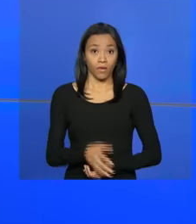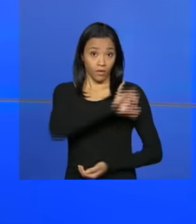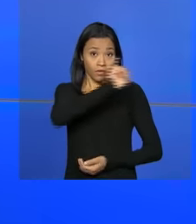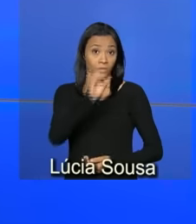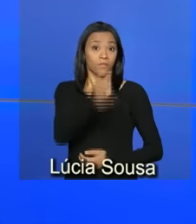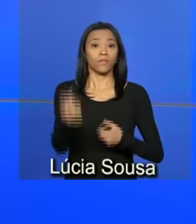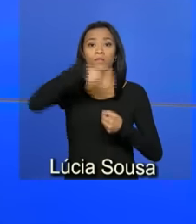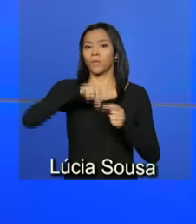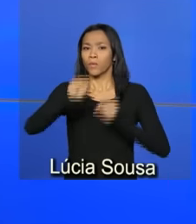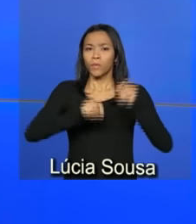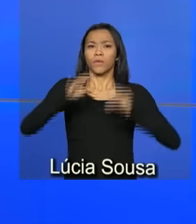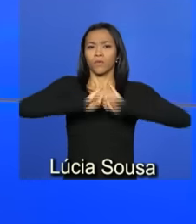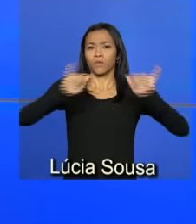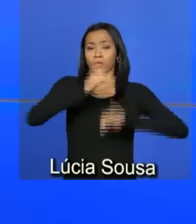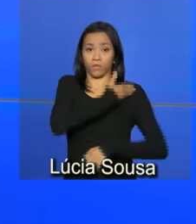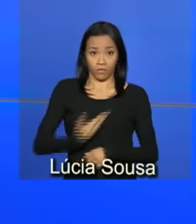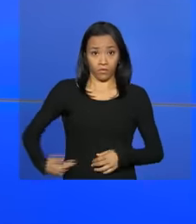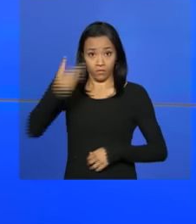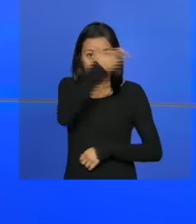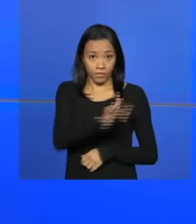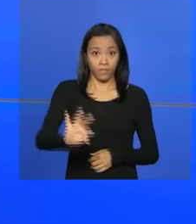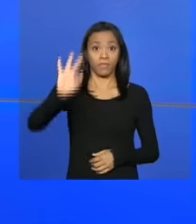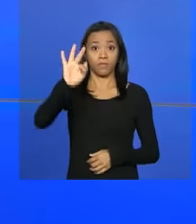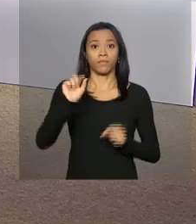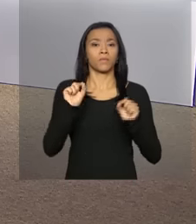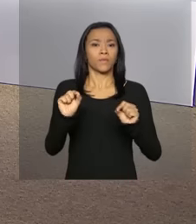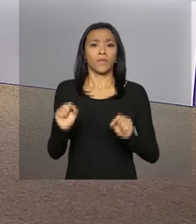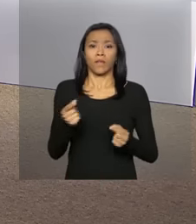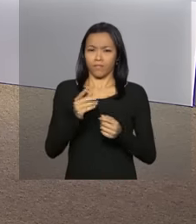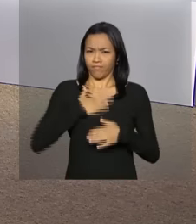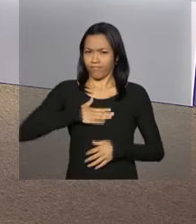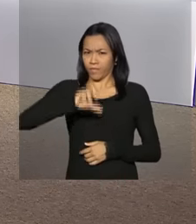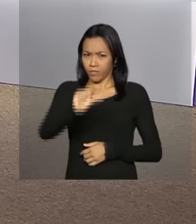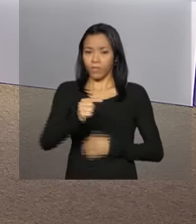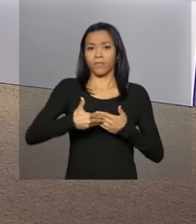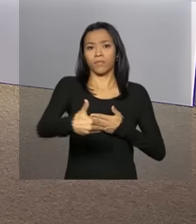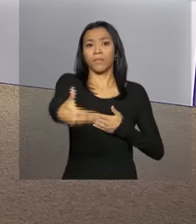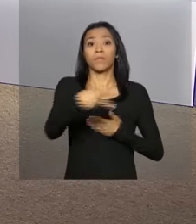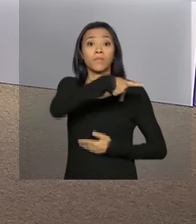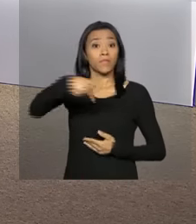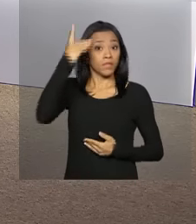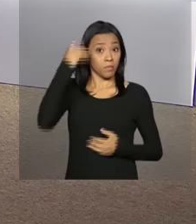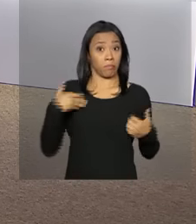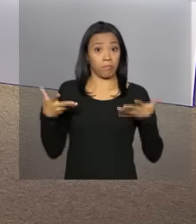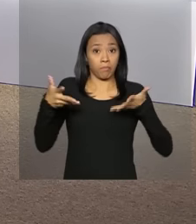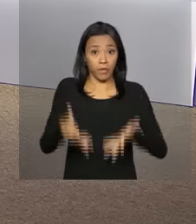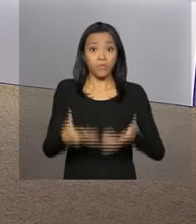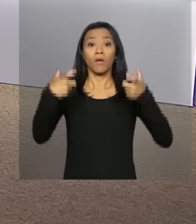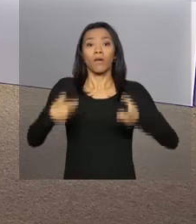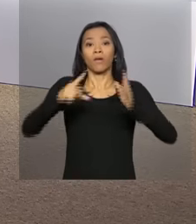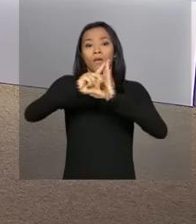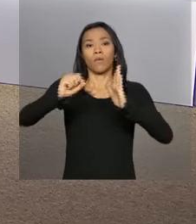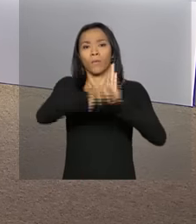Olá estamos de volta com as notícias do Poder Executivo Federal dentro de instantes a presidenta Dilma Roussef participa no Palácio do